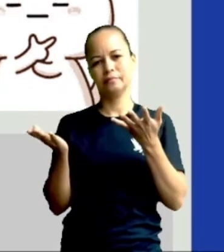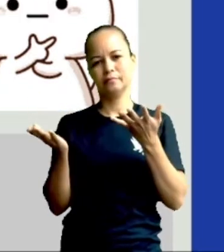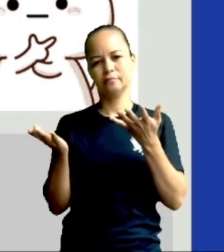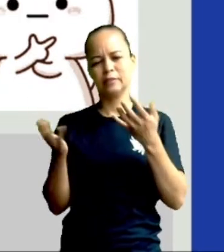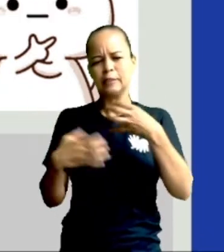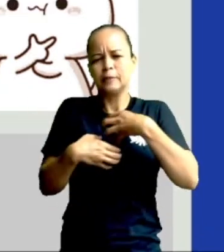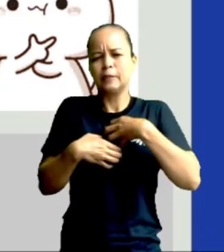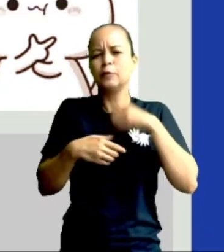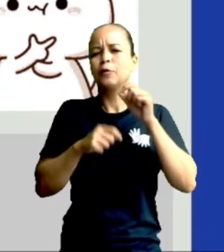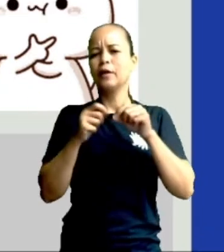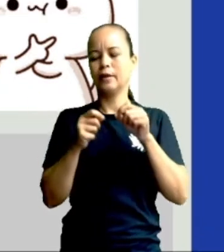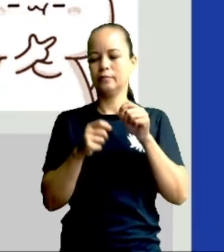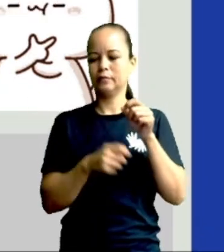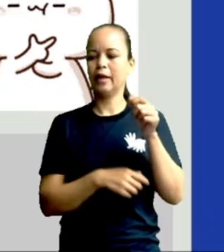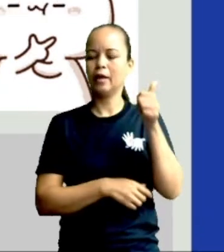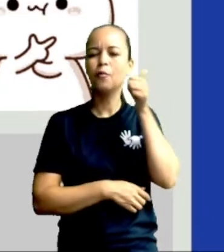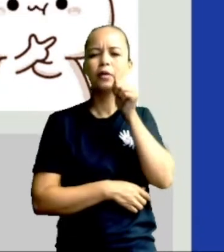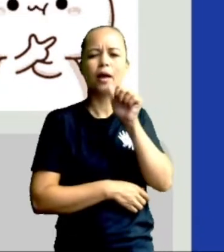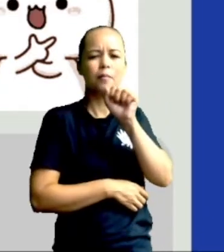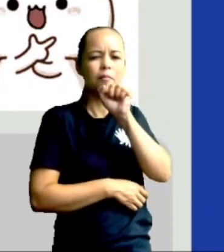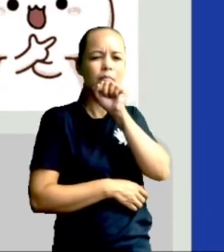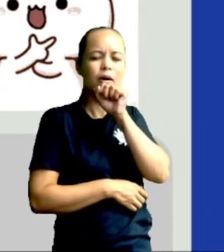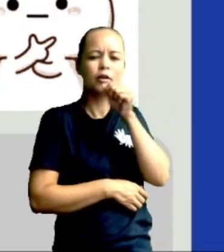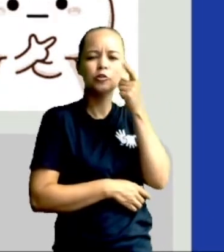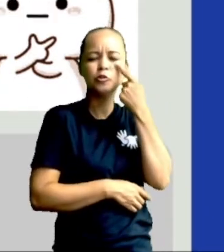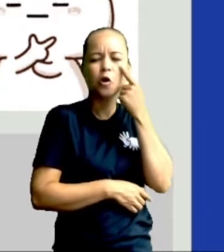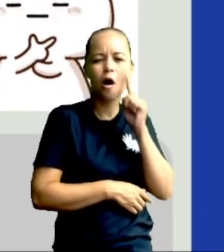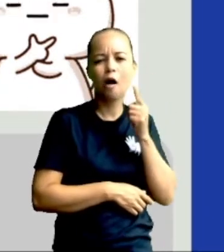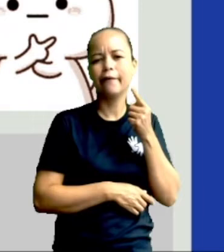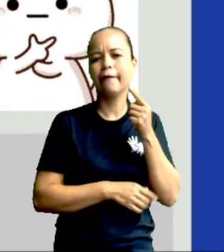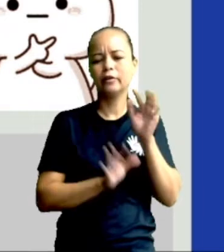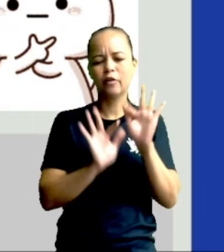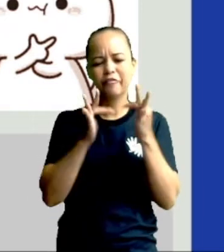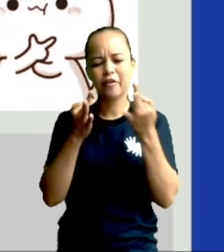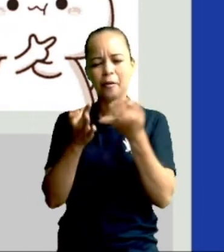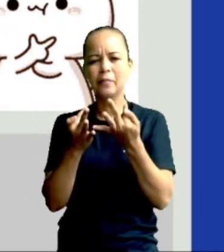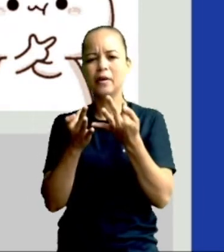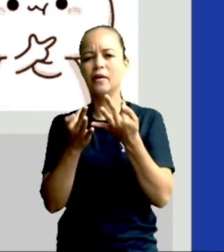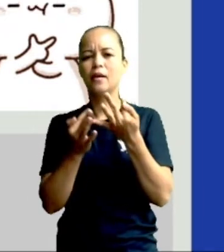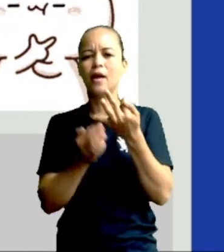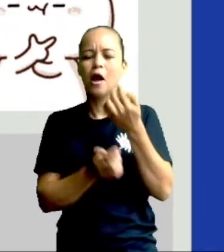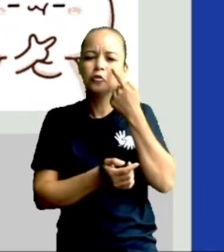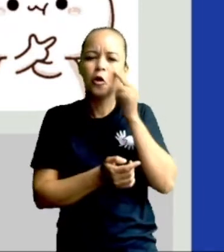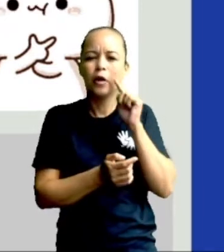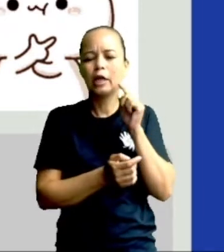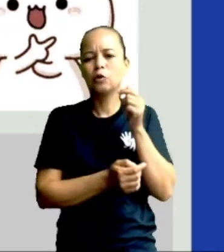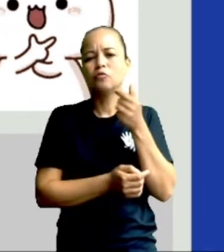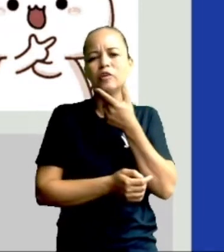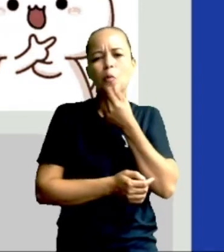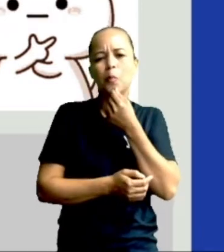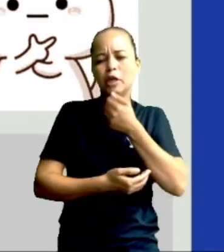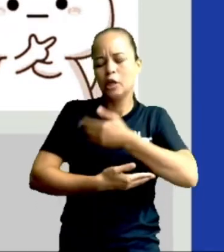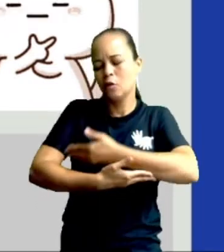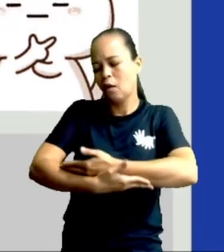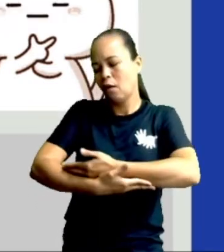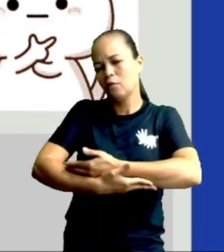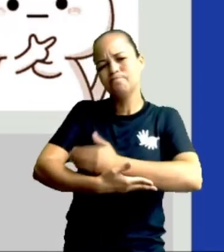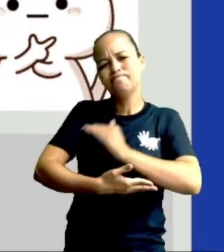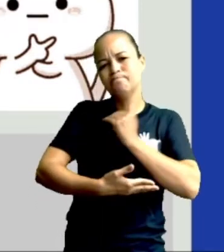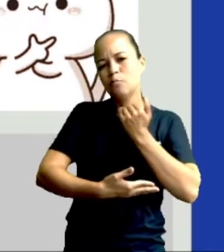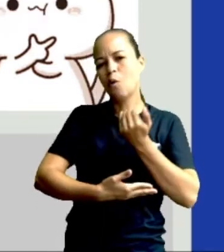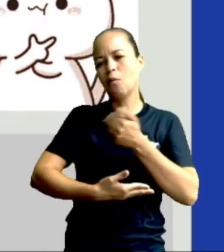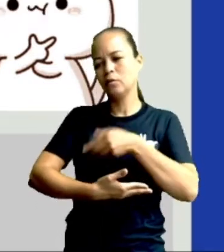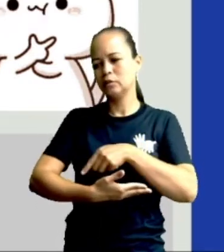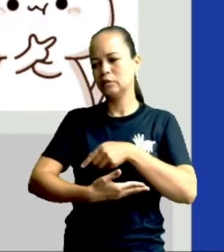Temos aí uma mãe chorando, uma família chorando, como se fosse um menininho, né? Desfalecido nos braços de alguém. Ou seja,